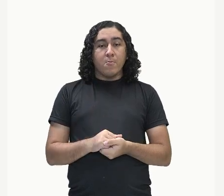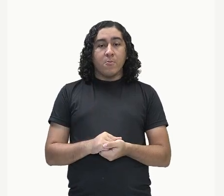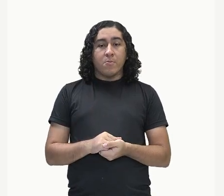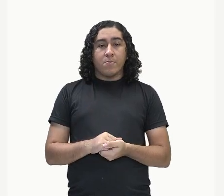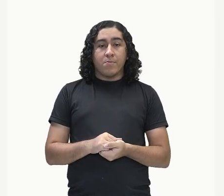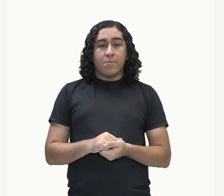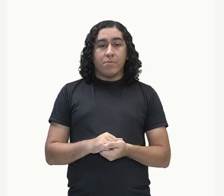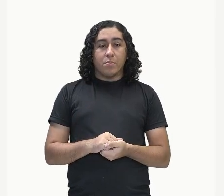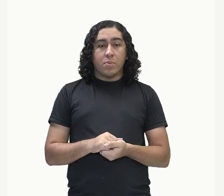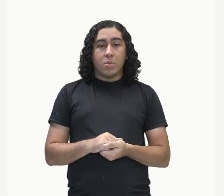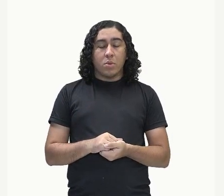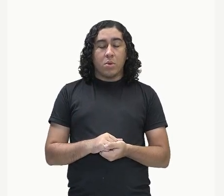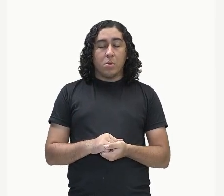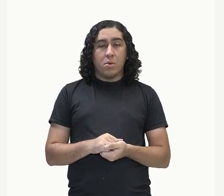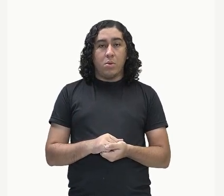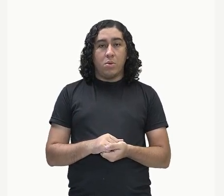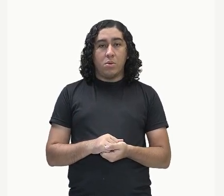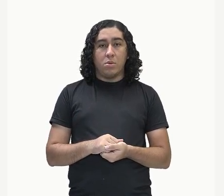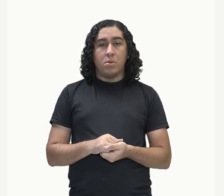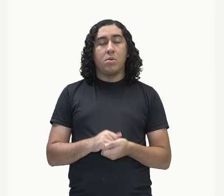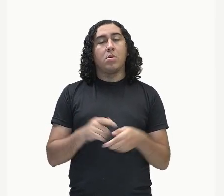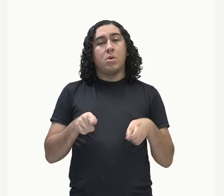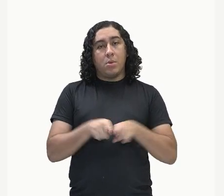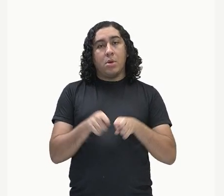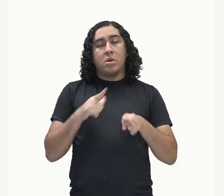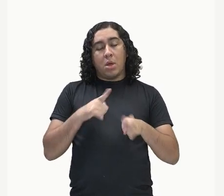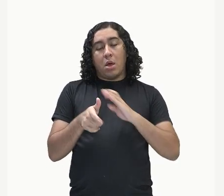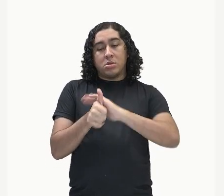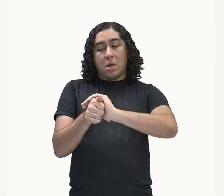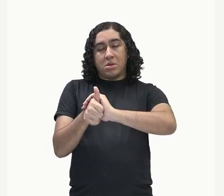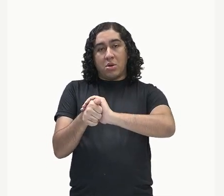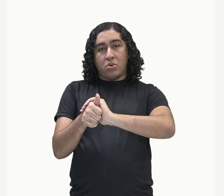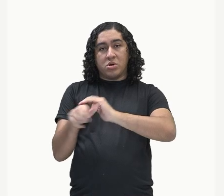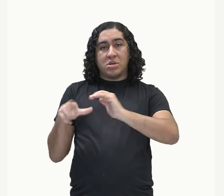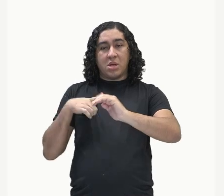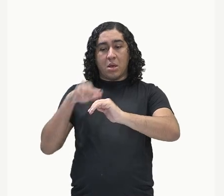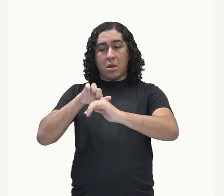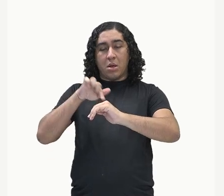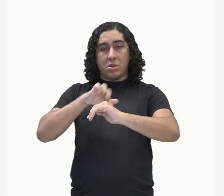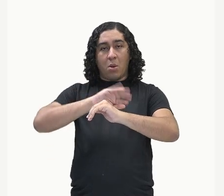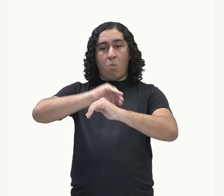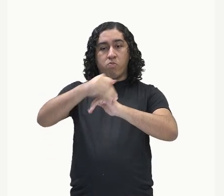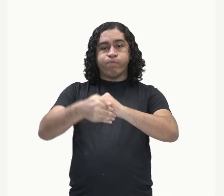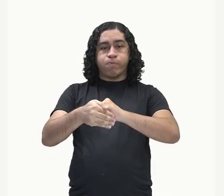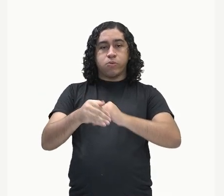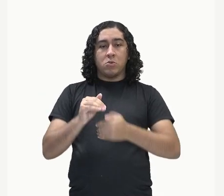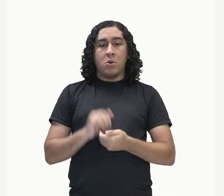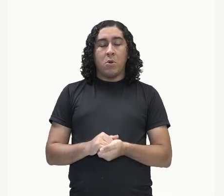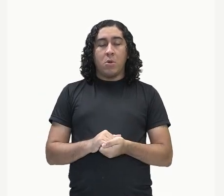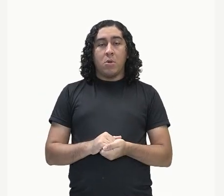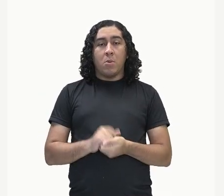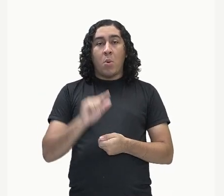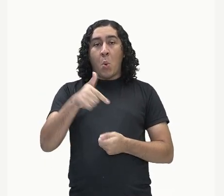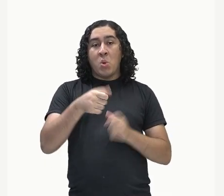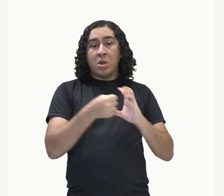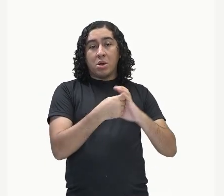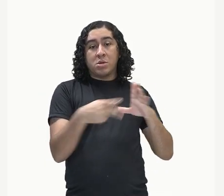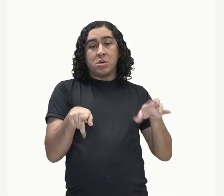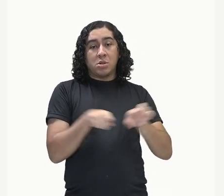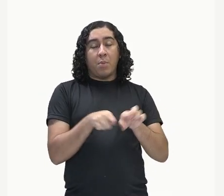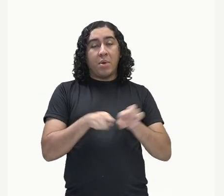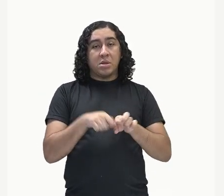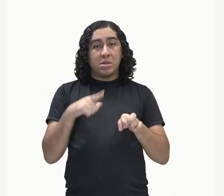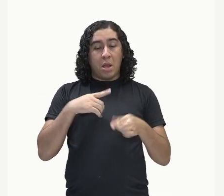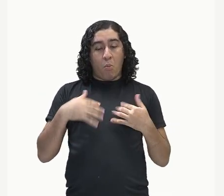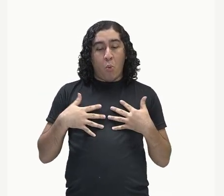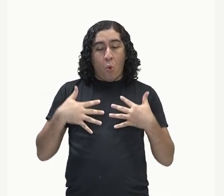E tem também o caso das tartarugas, né, que elas apresentam aquela carapaça. Uma outra característica é a presença de pulmões,